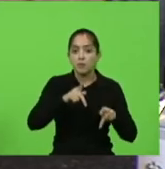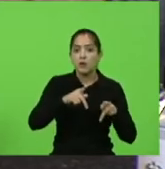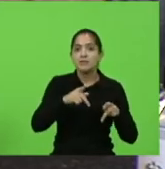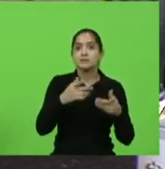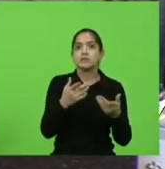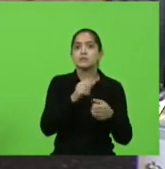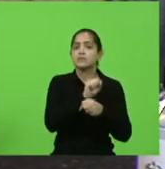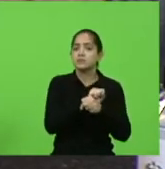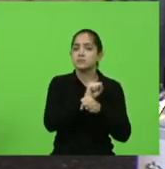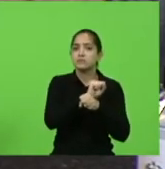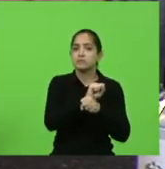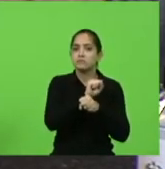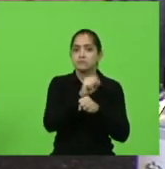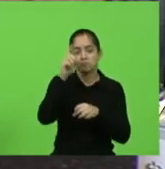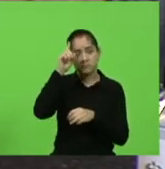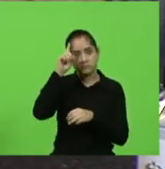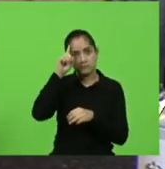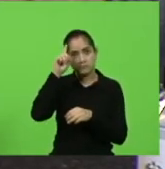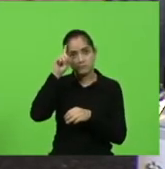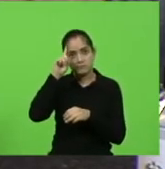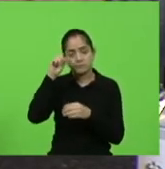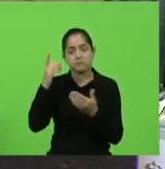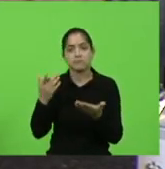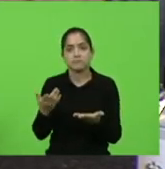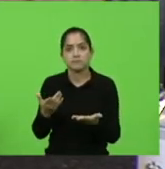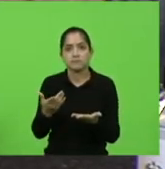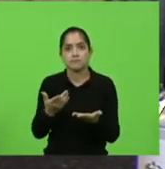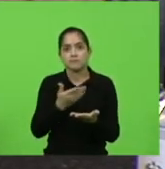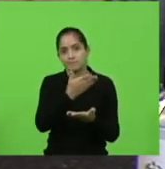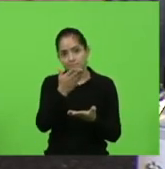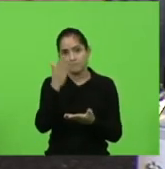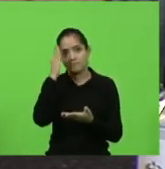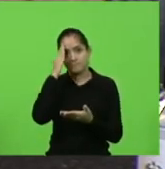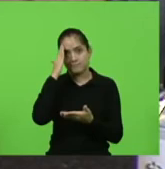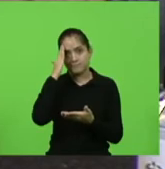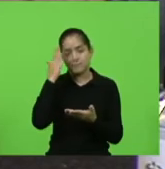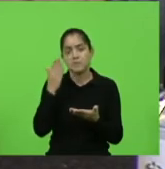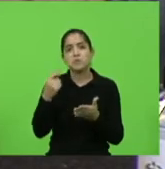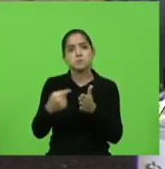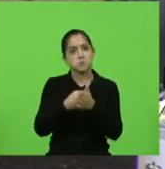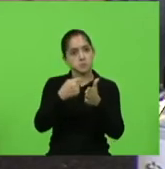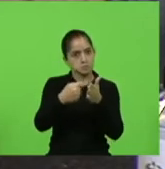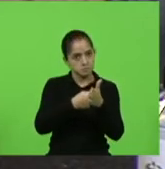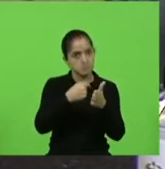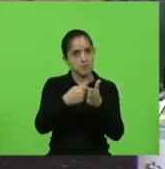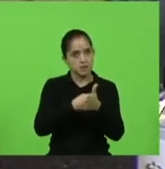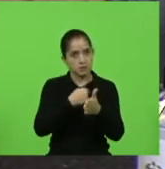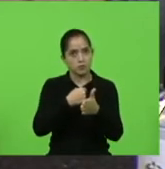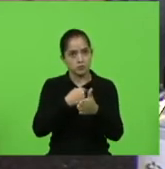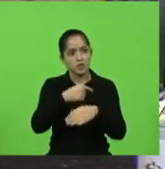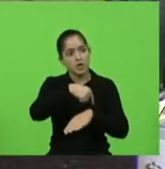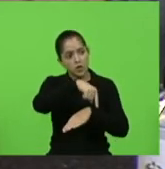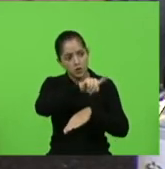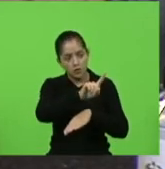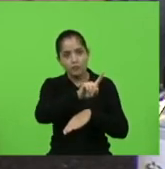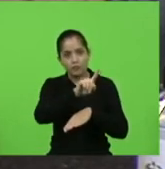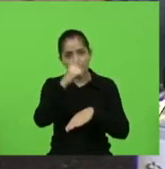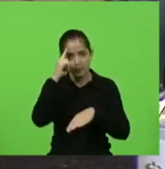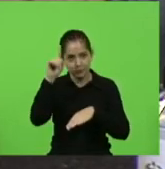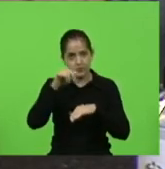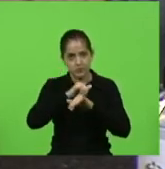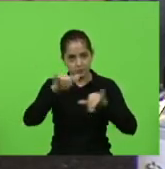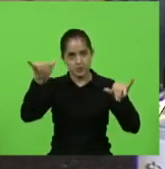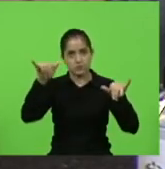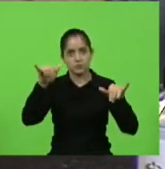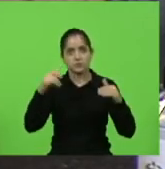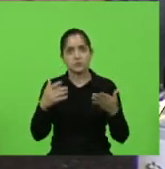os dias, deputado é para-choque, deputado Kennedy, o senhor sabe disso. E as pessoas perguntam, Felipe, eu fui no dia do anúncio da ponte, nem